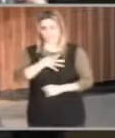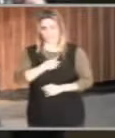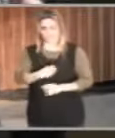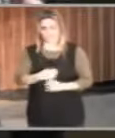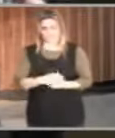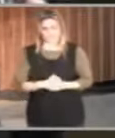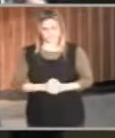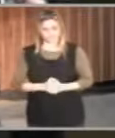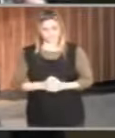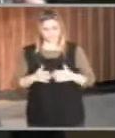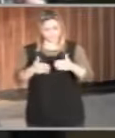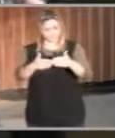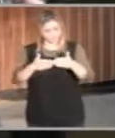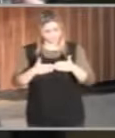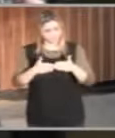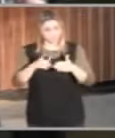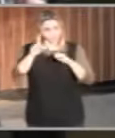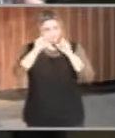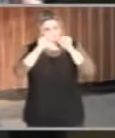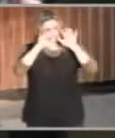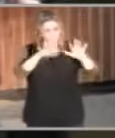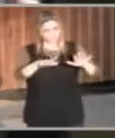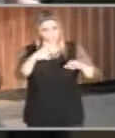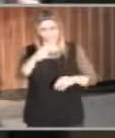pedir a bênção de Deus sobre eles